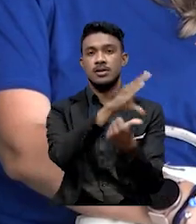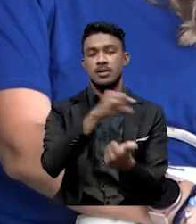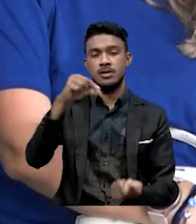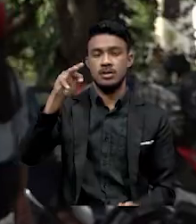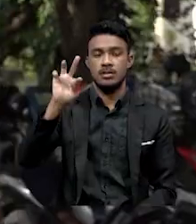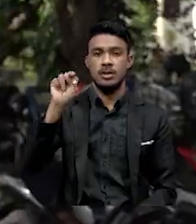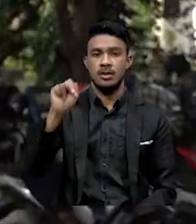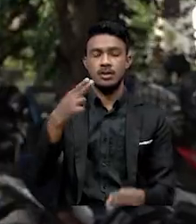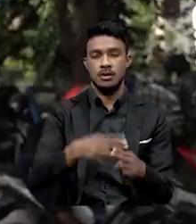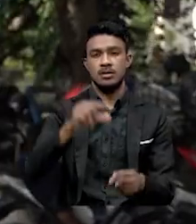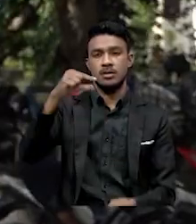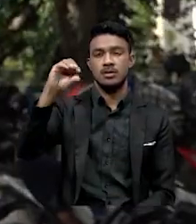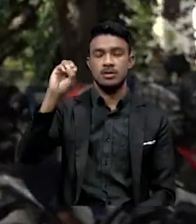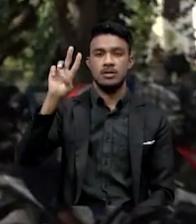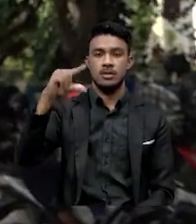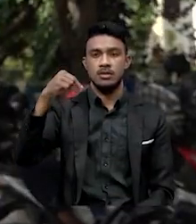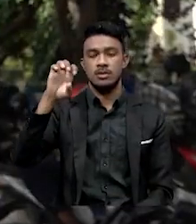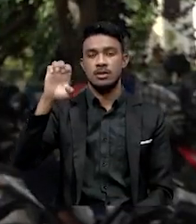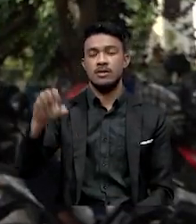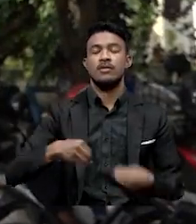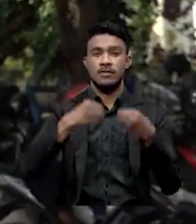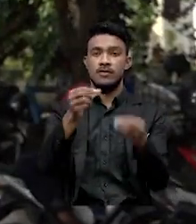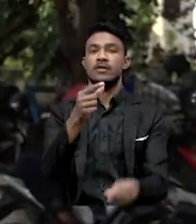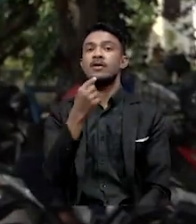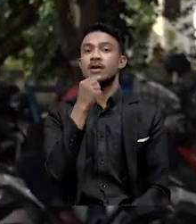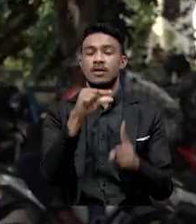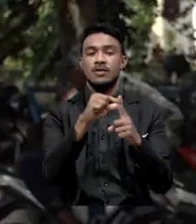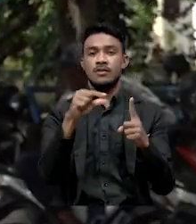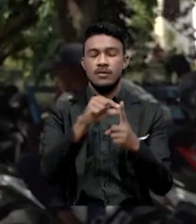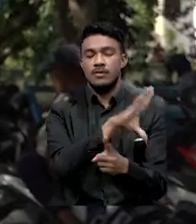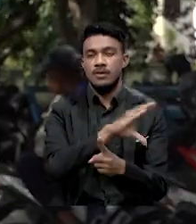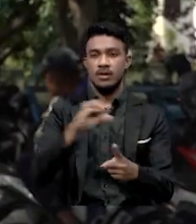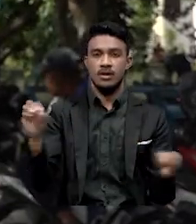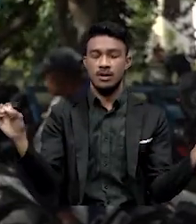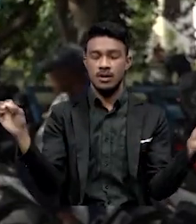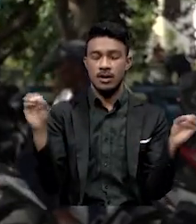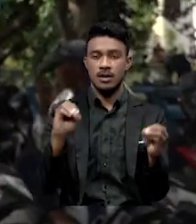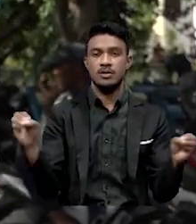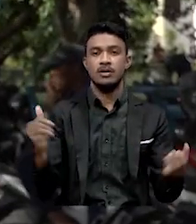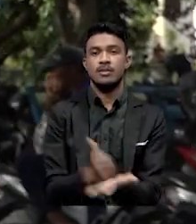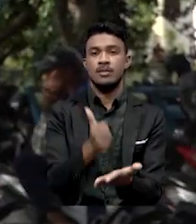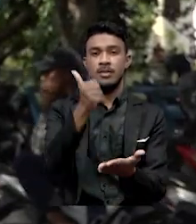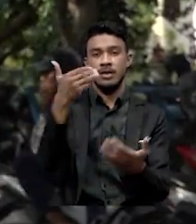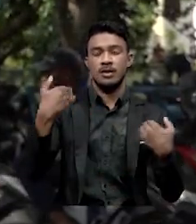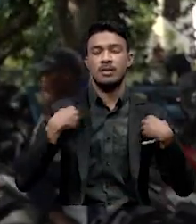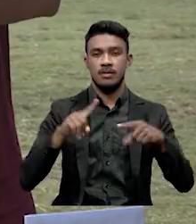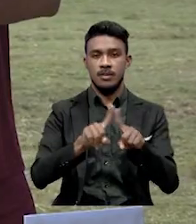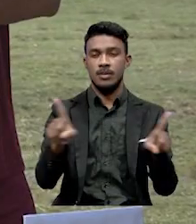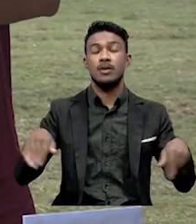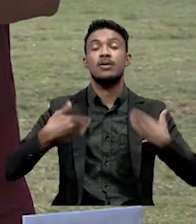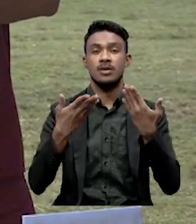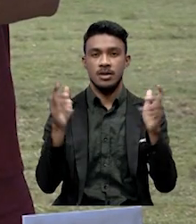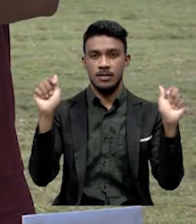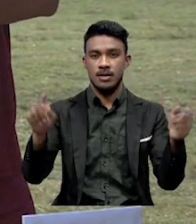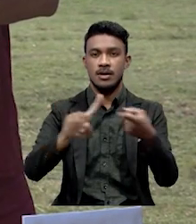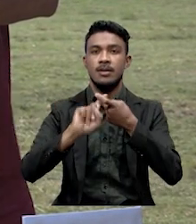Jorge Manuel Serrano, o Sikhela Liamenon Katak, torneio GMN Cup, Laos Atumanan, Taça na BIA, mas B, o INSA